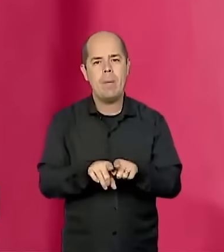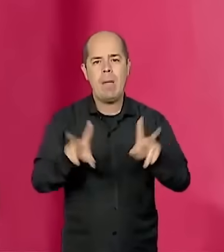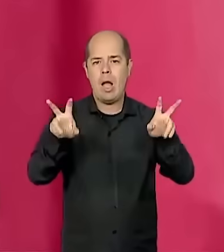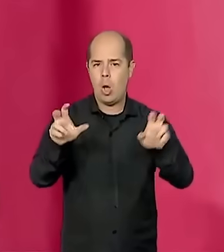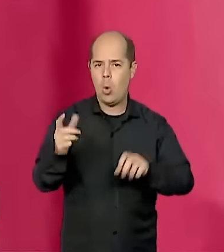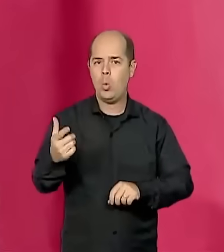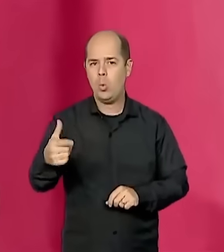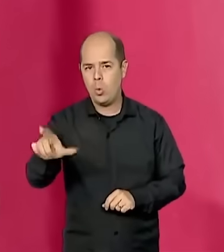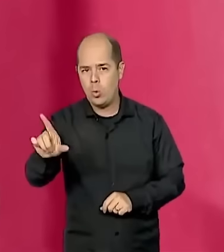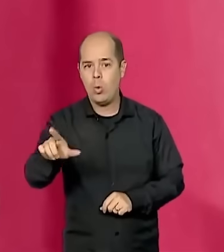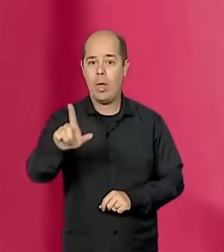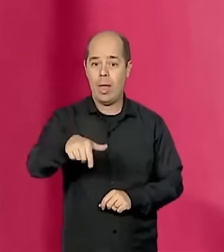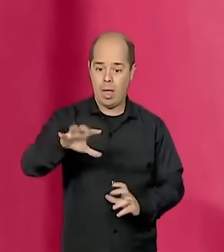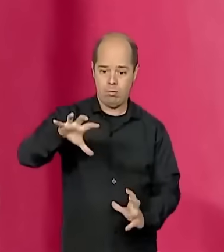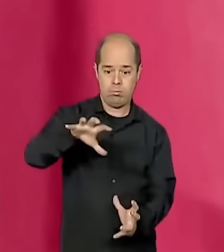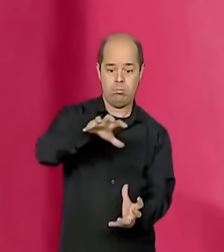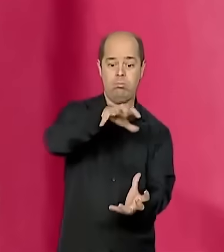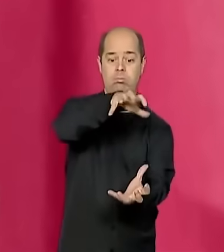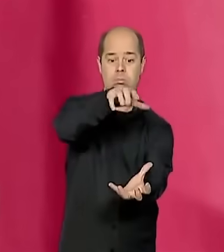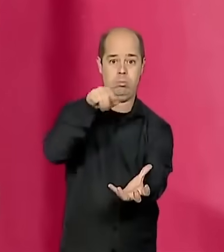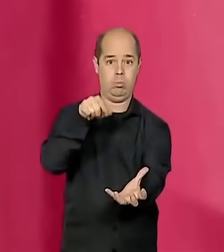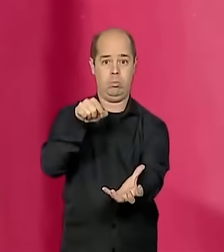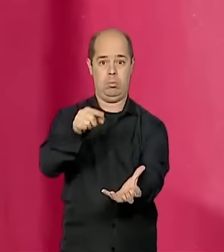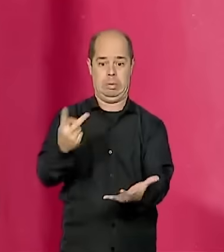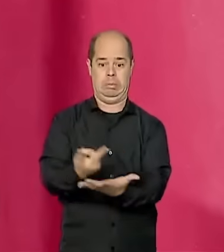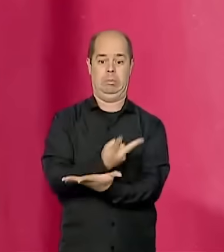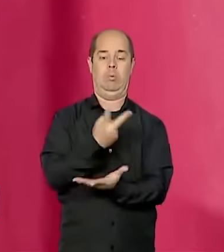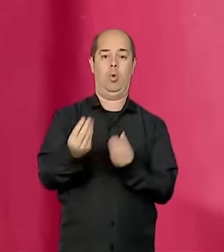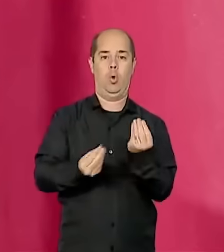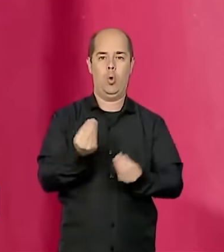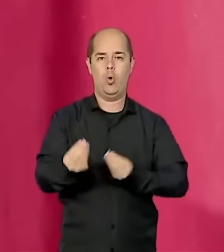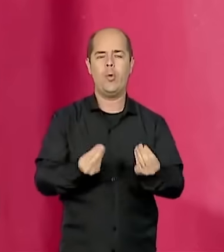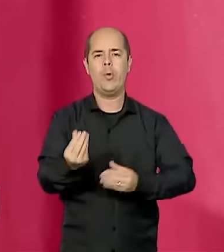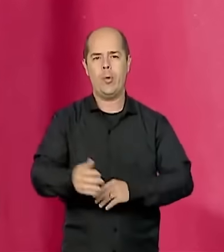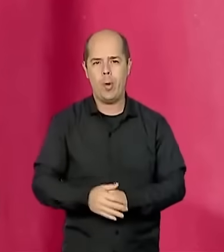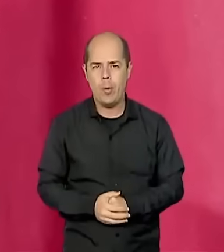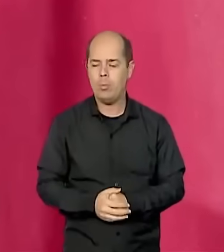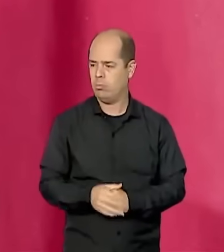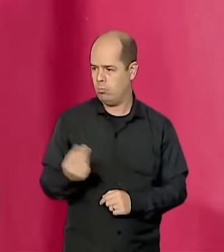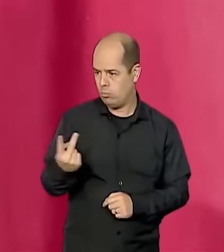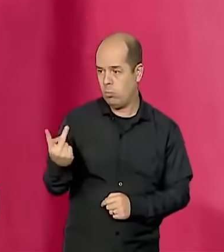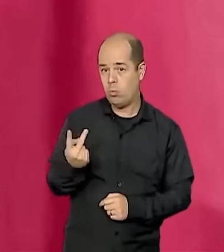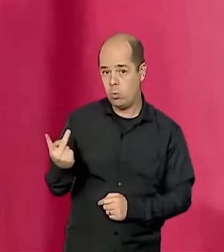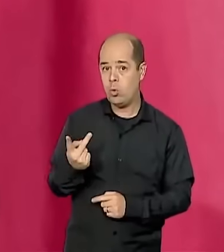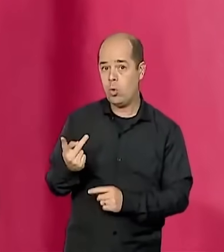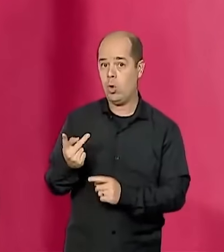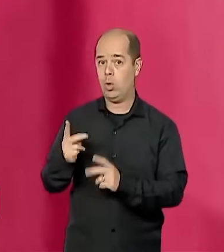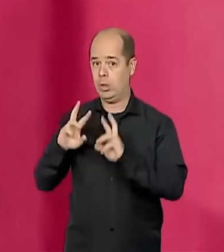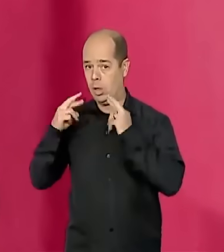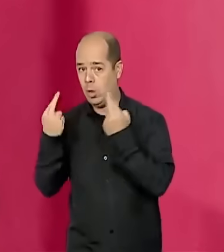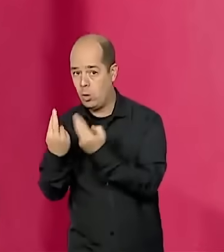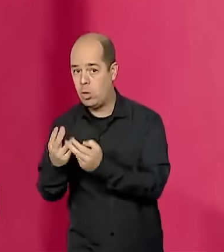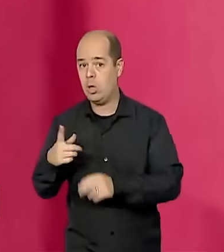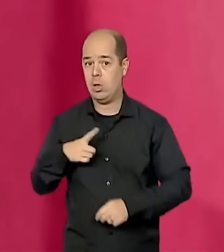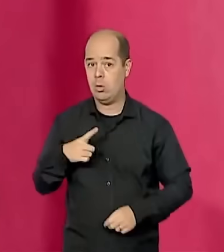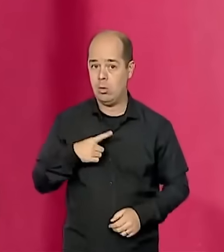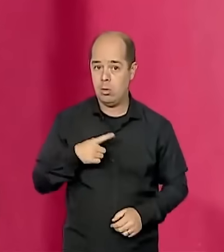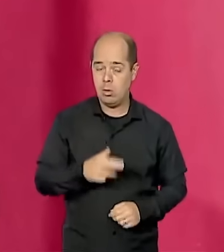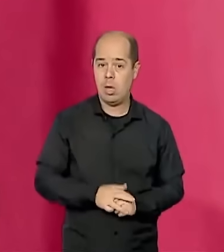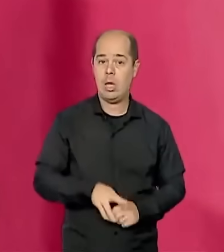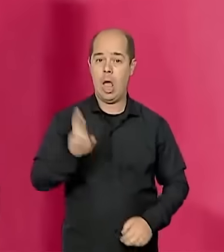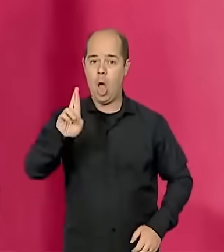situação internacional, enquanto estávamos reunidos, os ataques da Rússia à